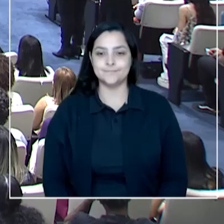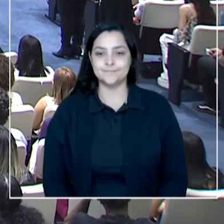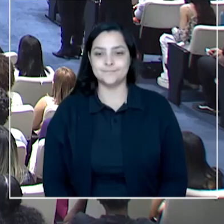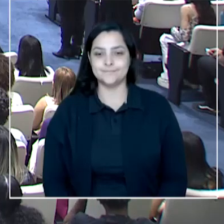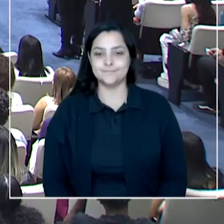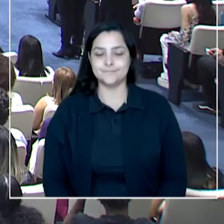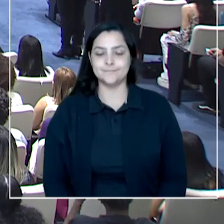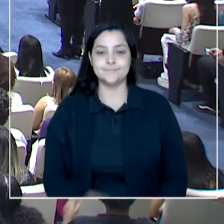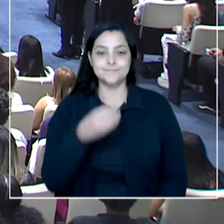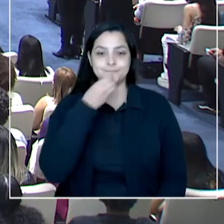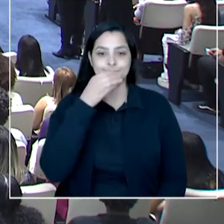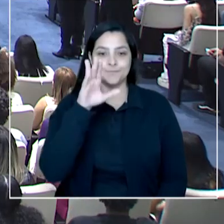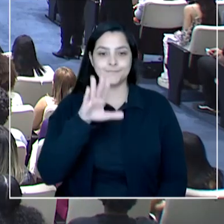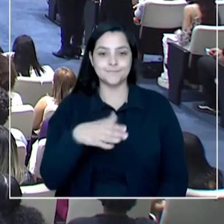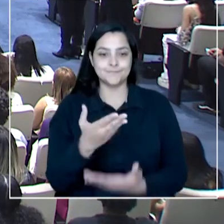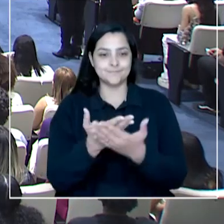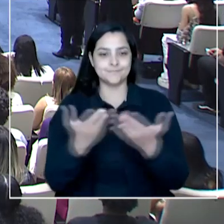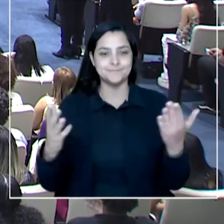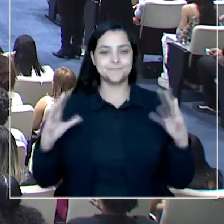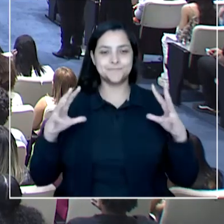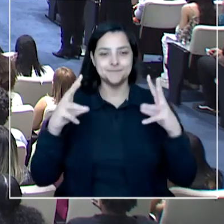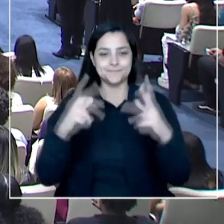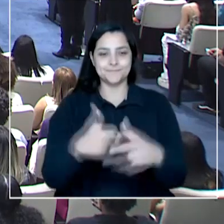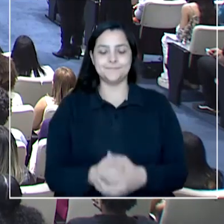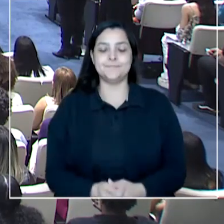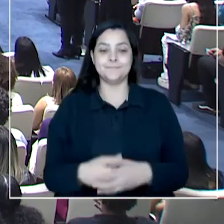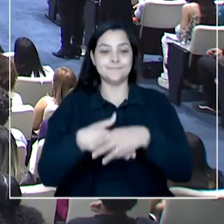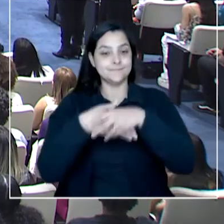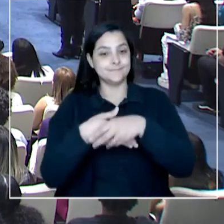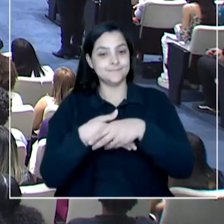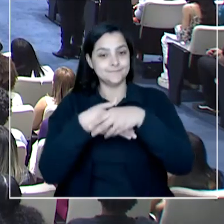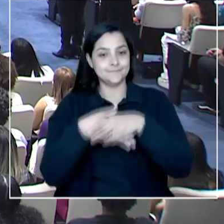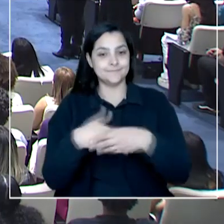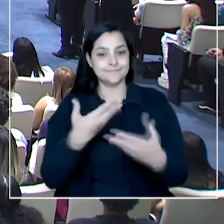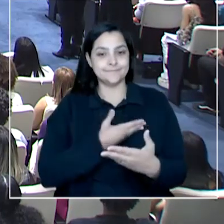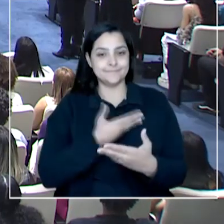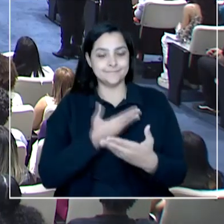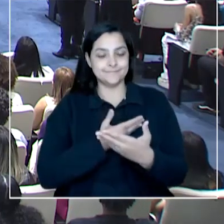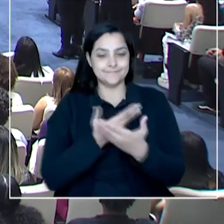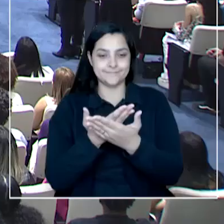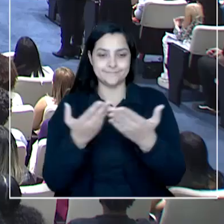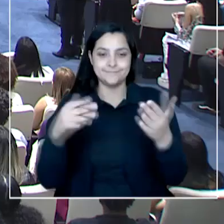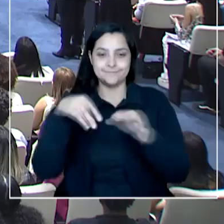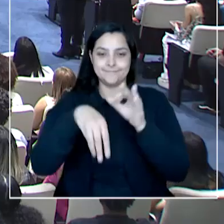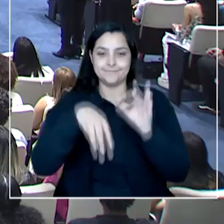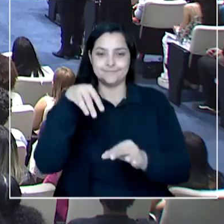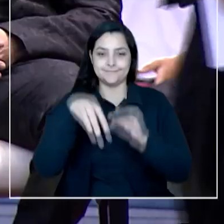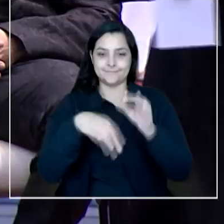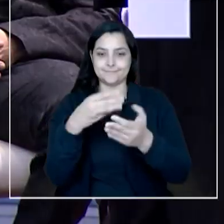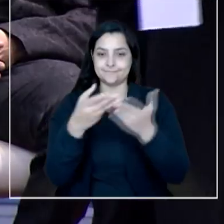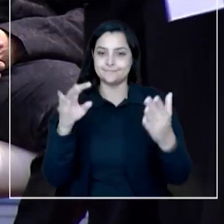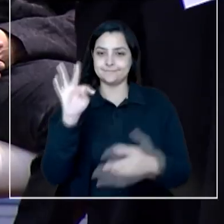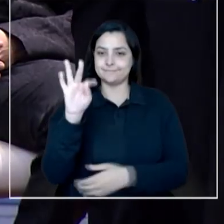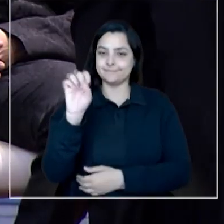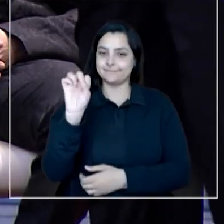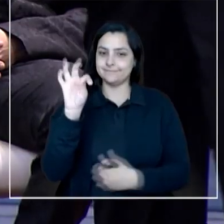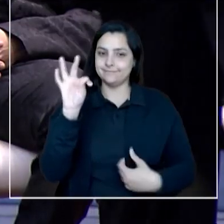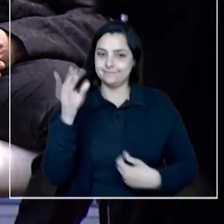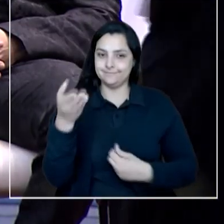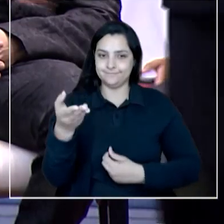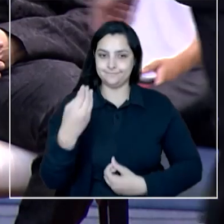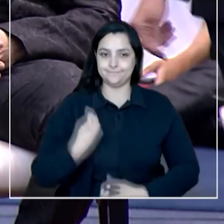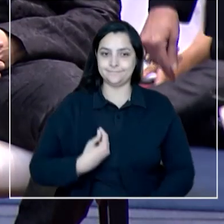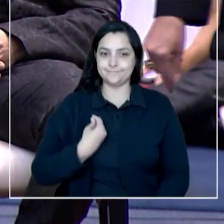Boa tarde a todas e a todos. Cumprimento os meus amigos, ministros e ministras do Tribunal Superior do Trabalho, que comparecem aqui,